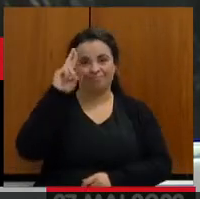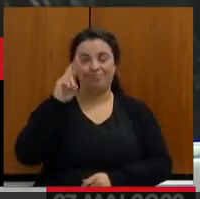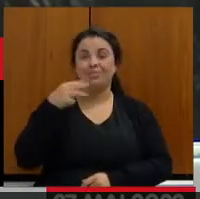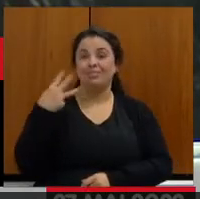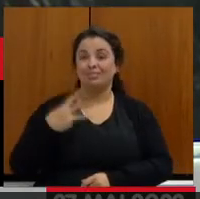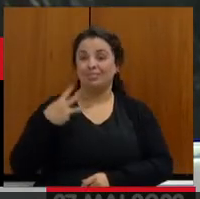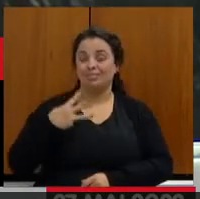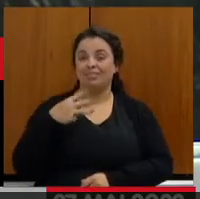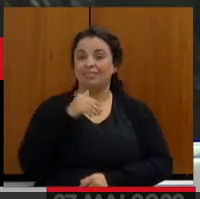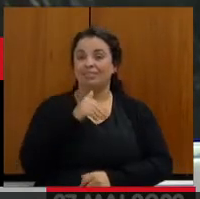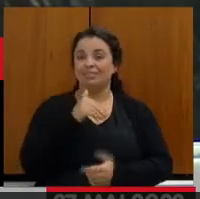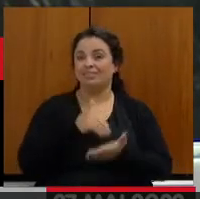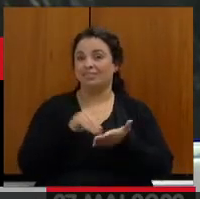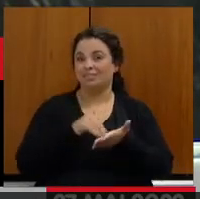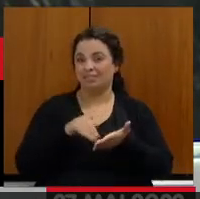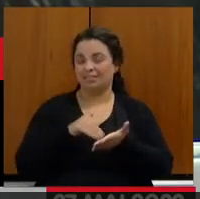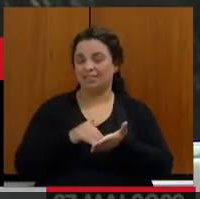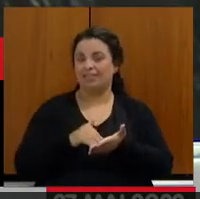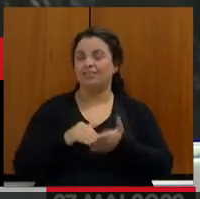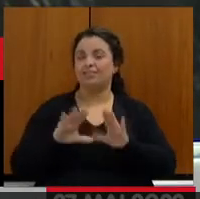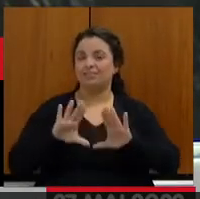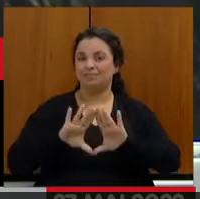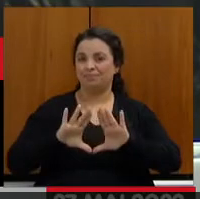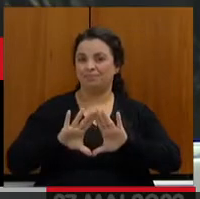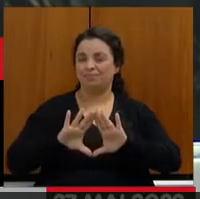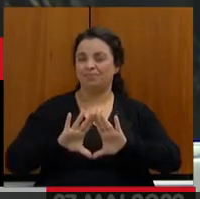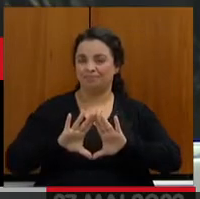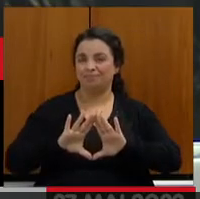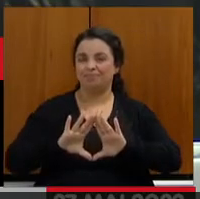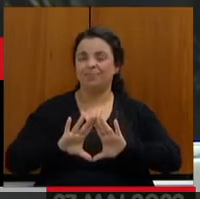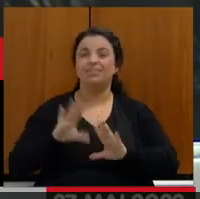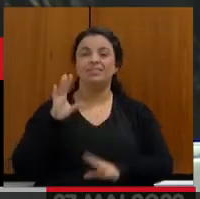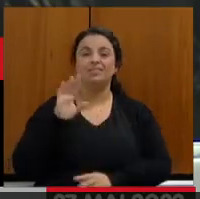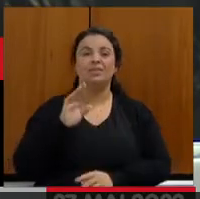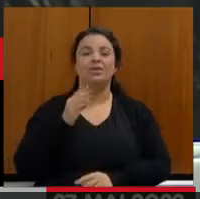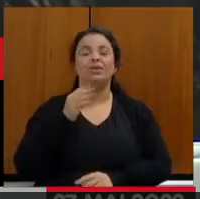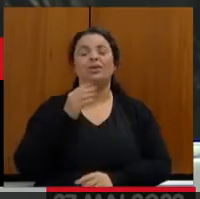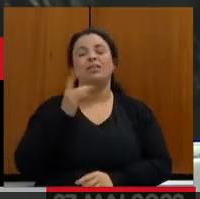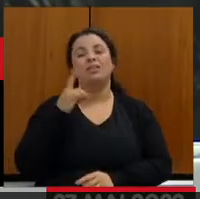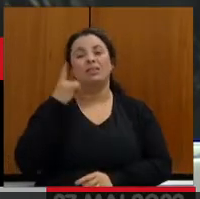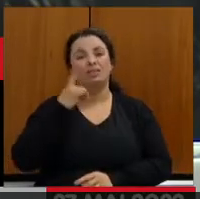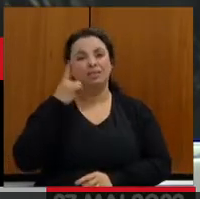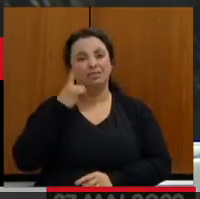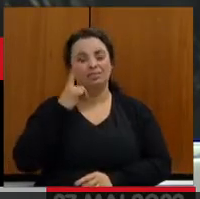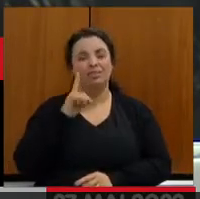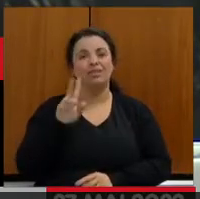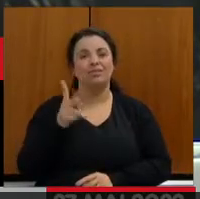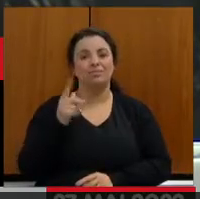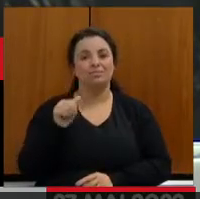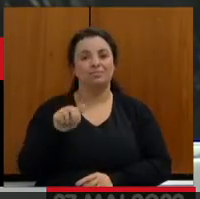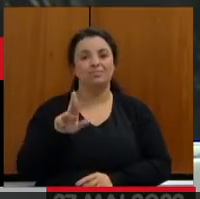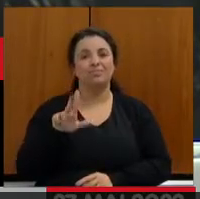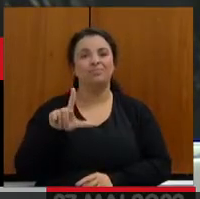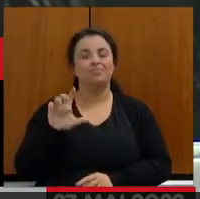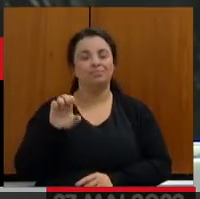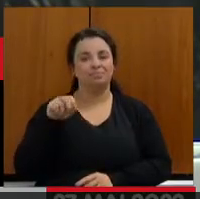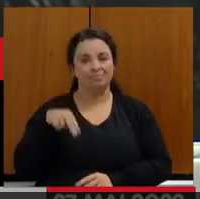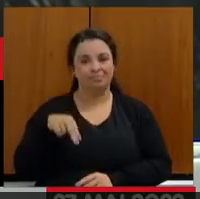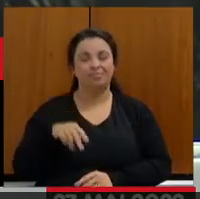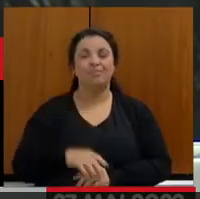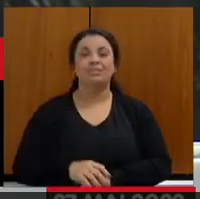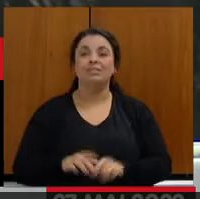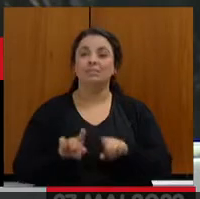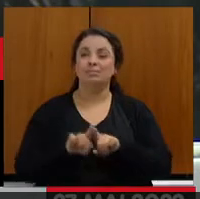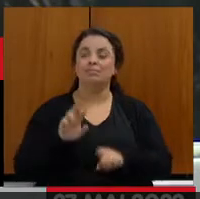3º secretário da Assembleia Legislativa do Estado de Minas Gerais Deputado Arlen Santiago representando aqui neste ato o